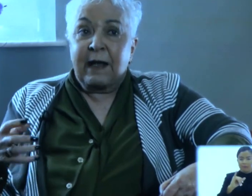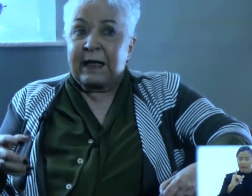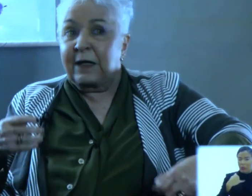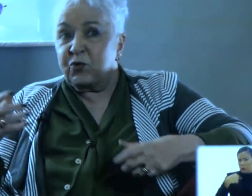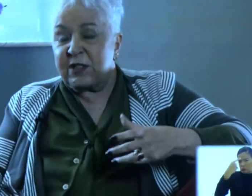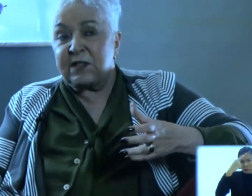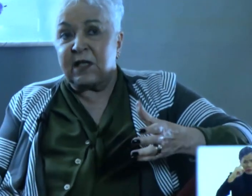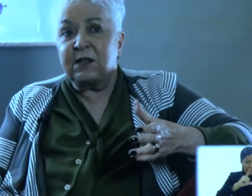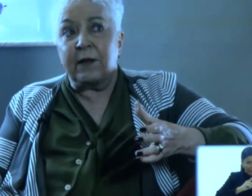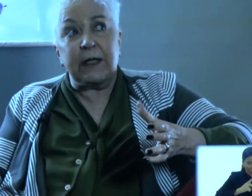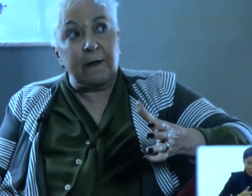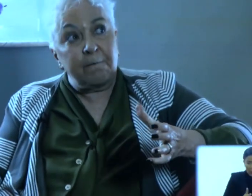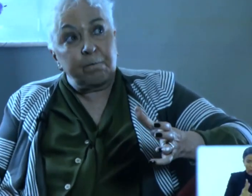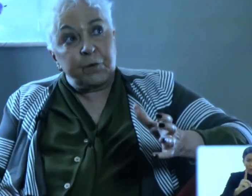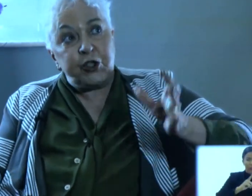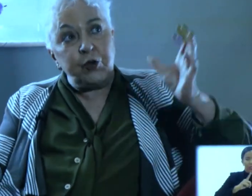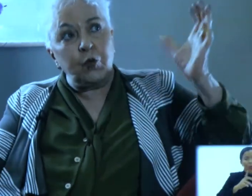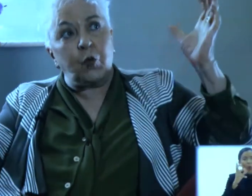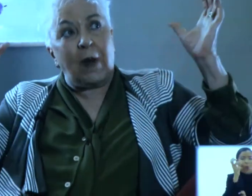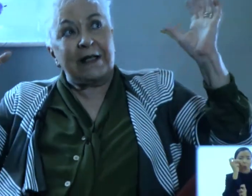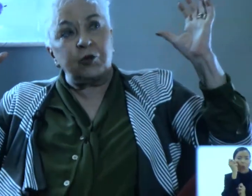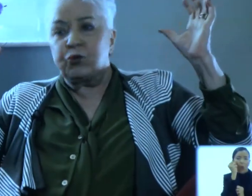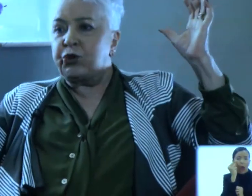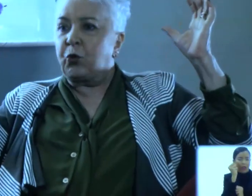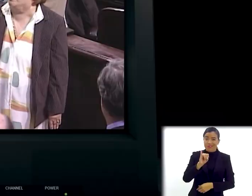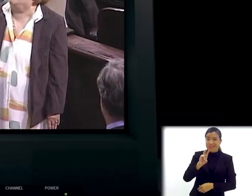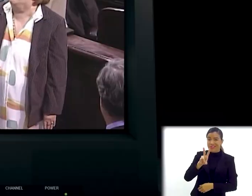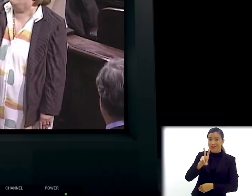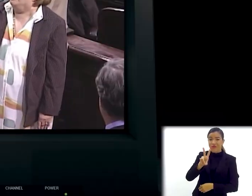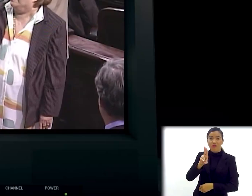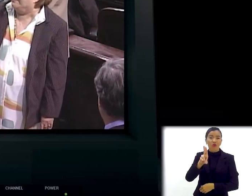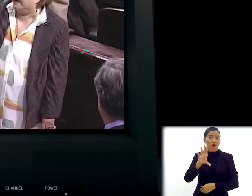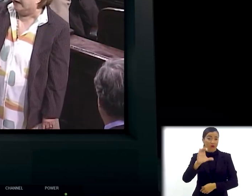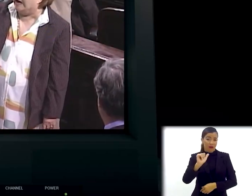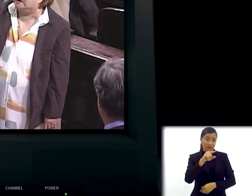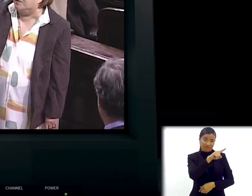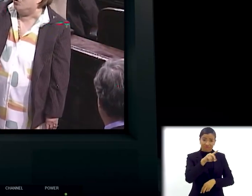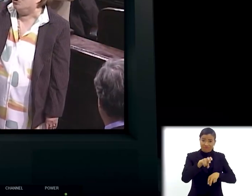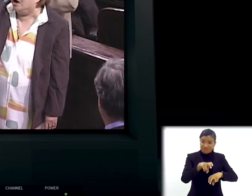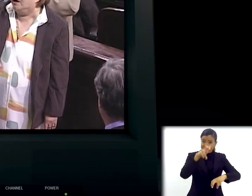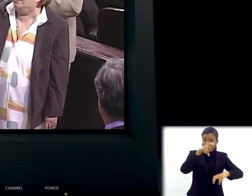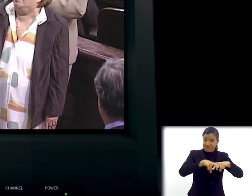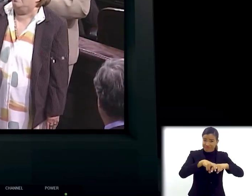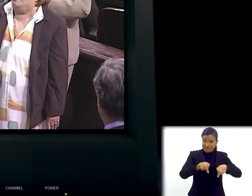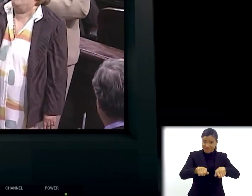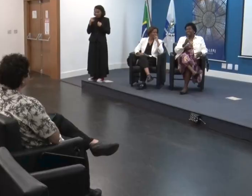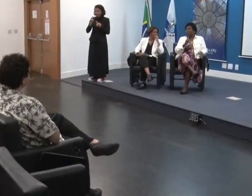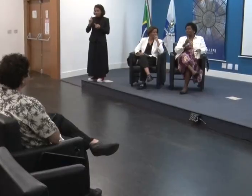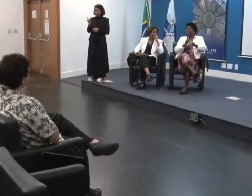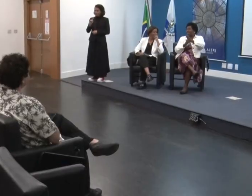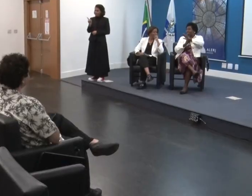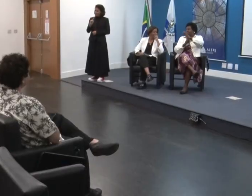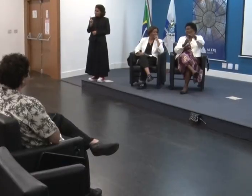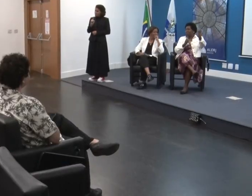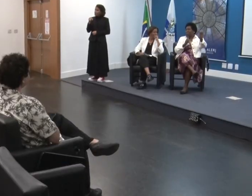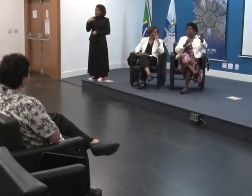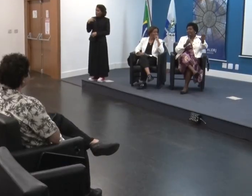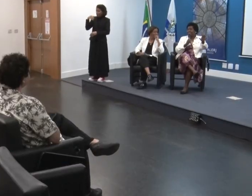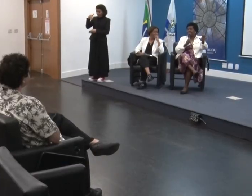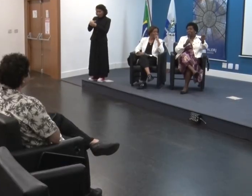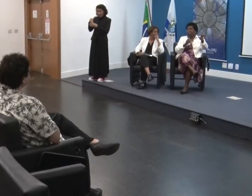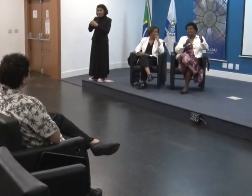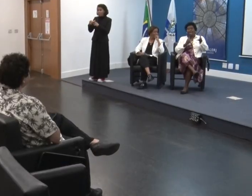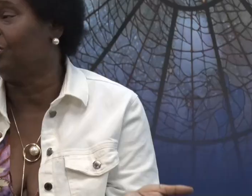no auditório da Escola do Legislativo do Estado do Rio de Janeiro. Desta vez, o foco são as mulheres na política e o impacto de